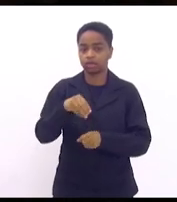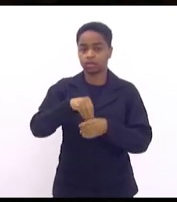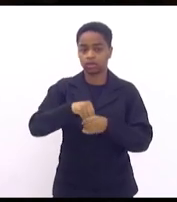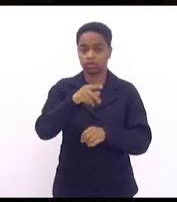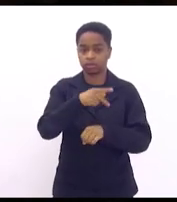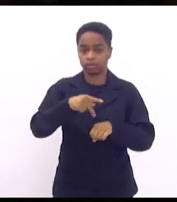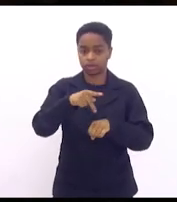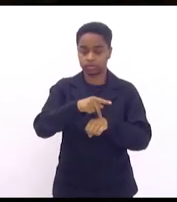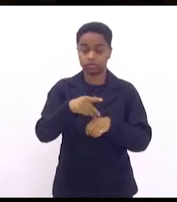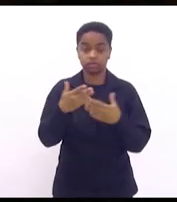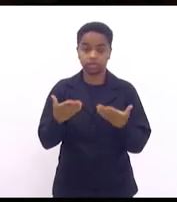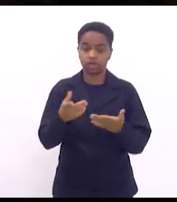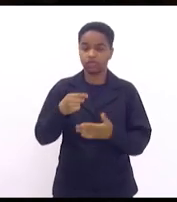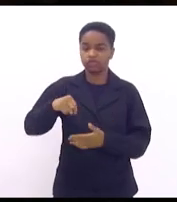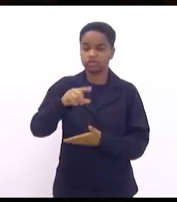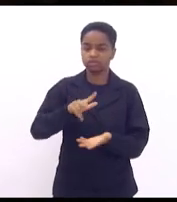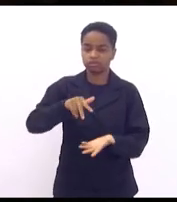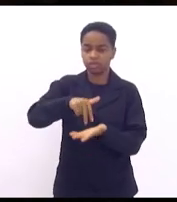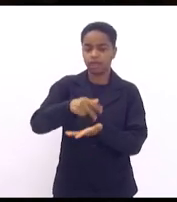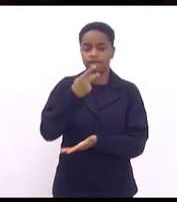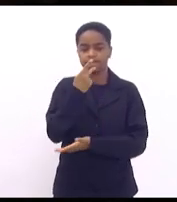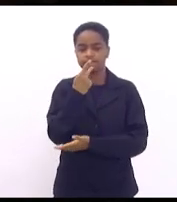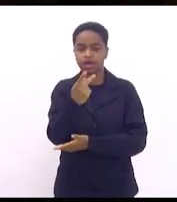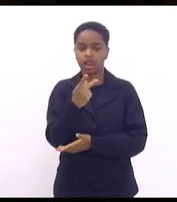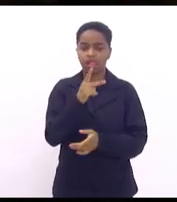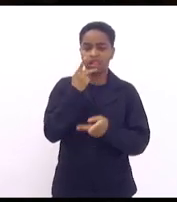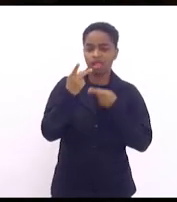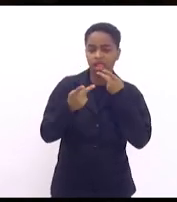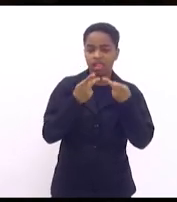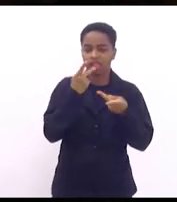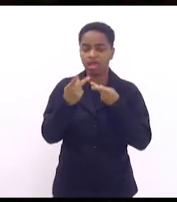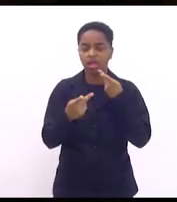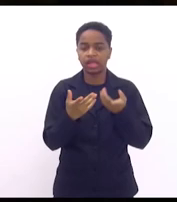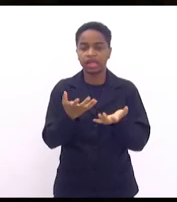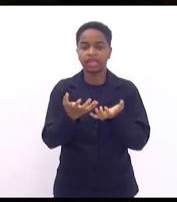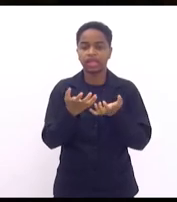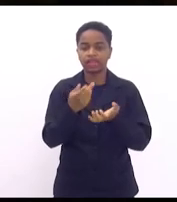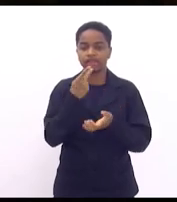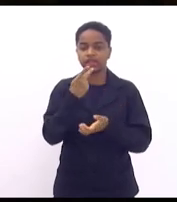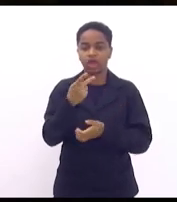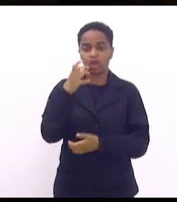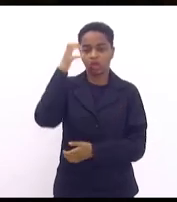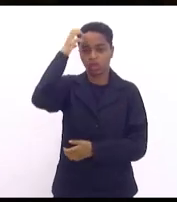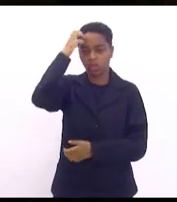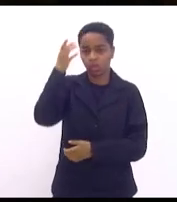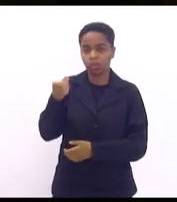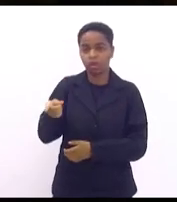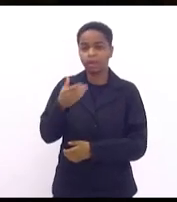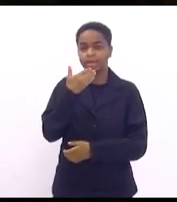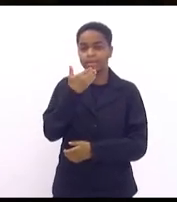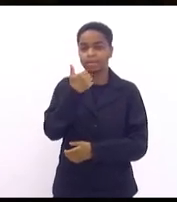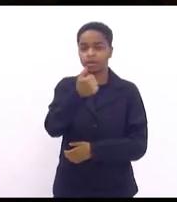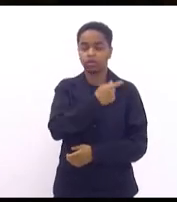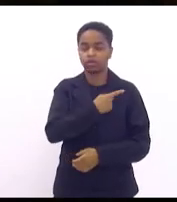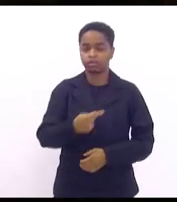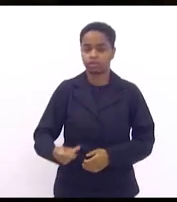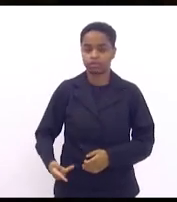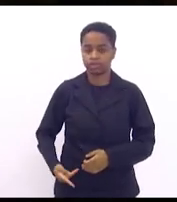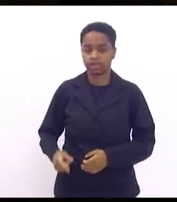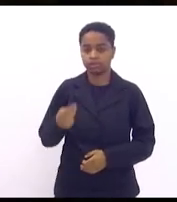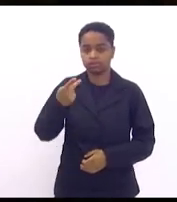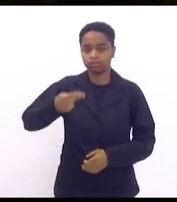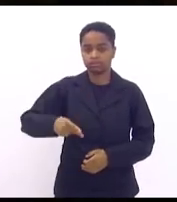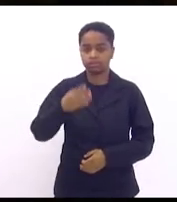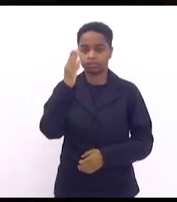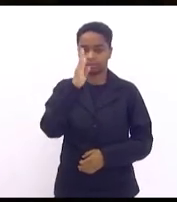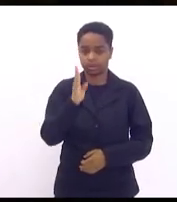país. Então não me venha para cá com falácia, querendo colocar na conta do melhor presidente que o nosso país